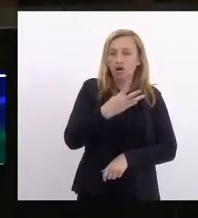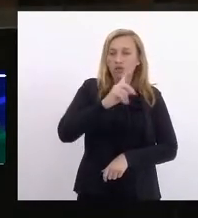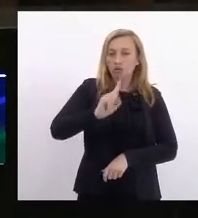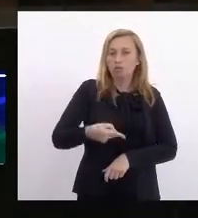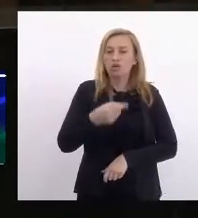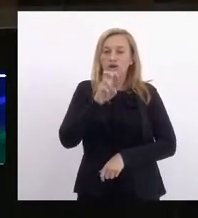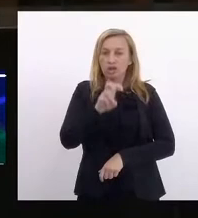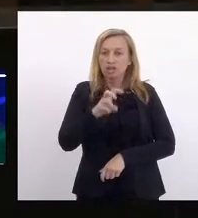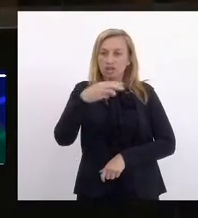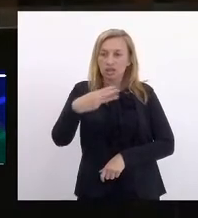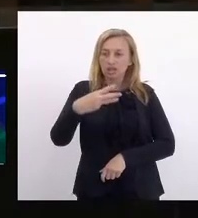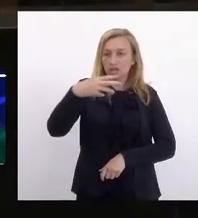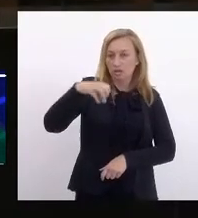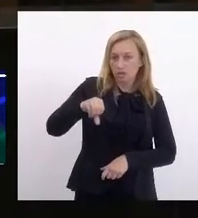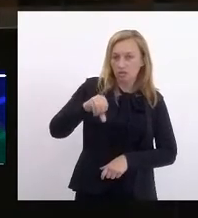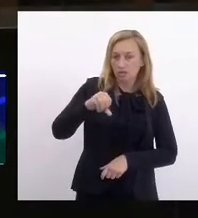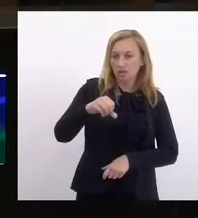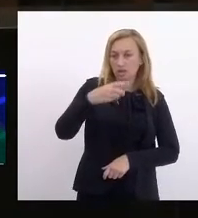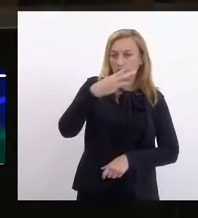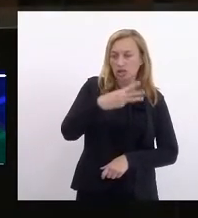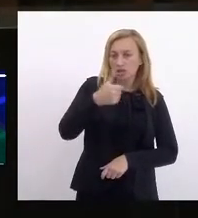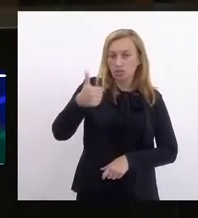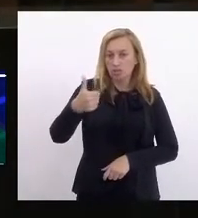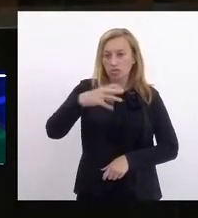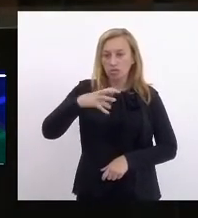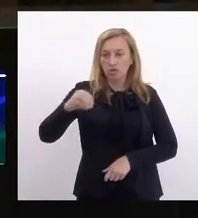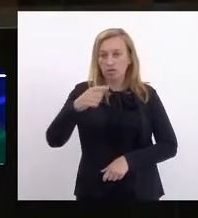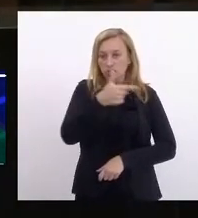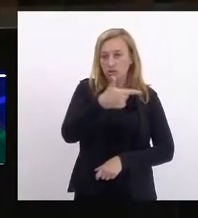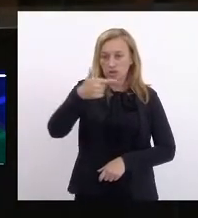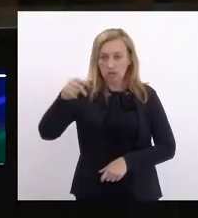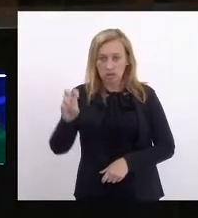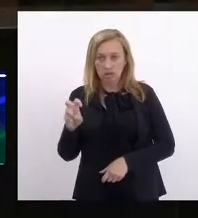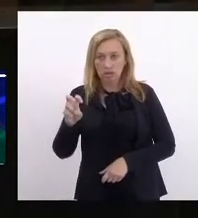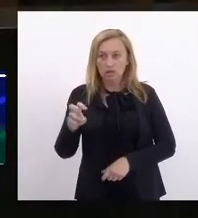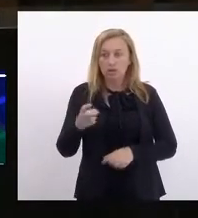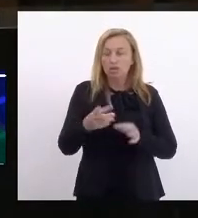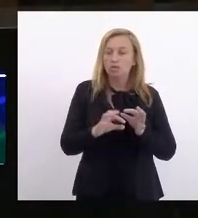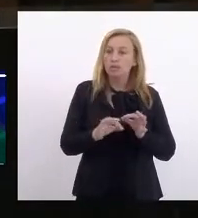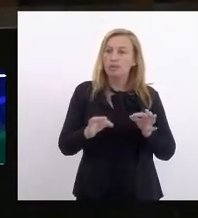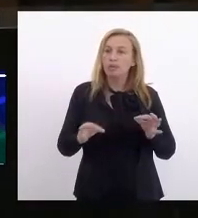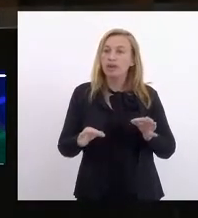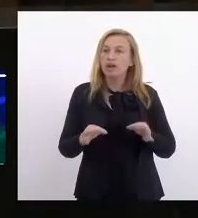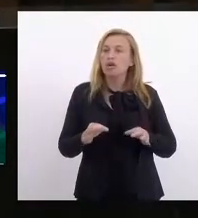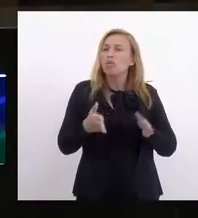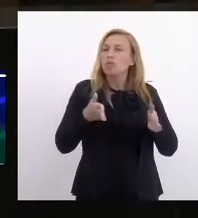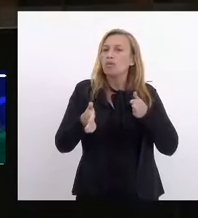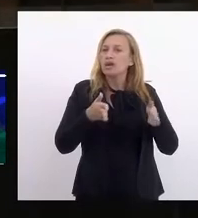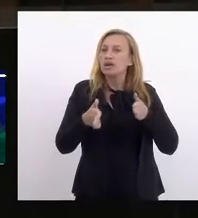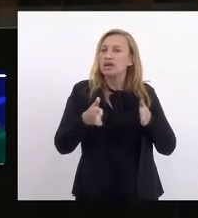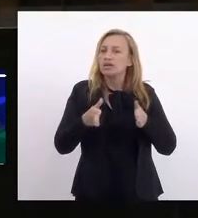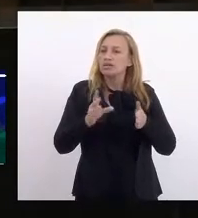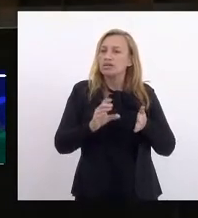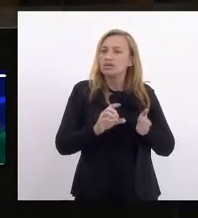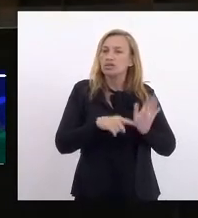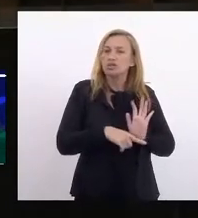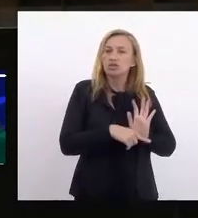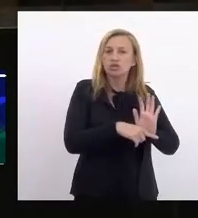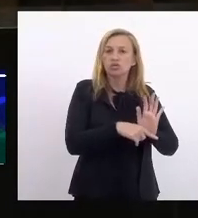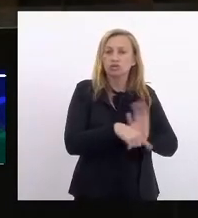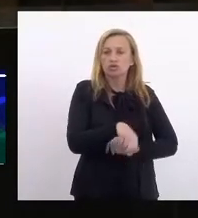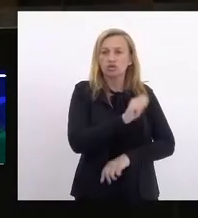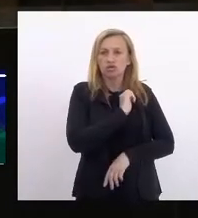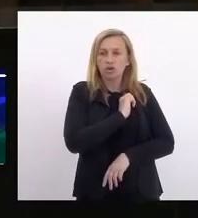4.529, de 31 de março de 2005, que pretende estender o prazo de benefícios